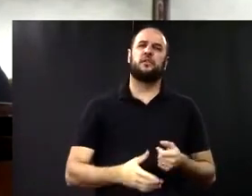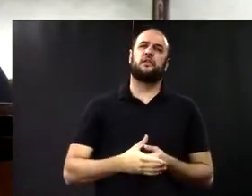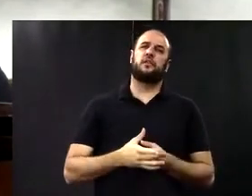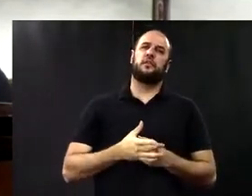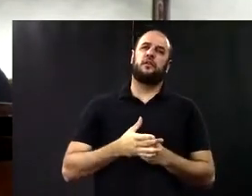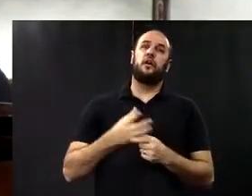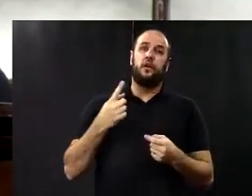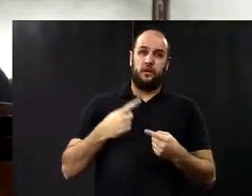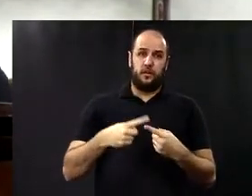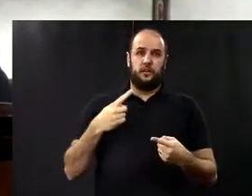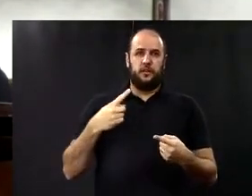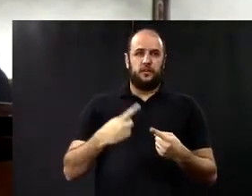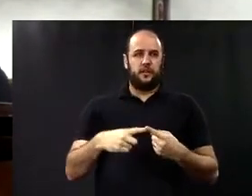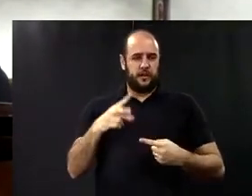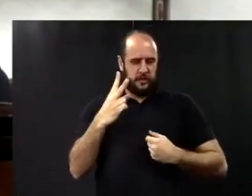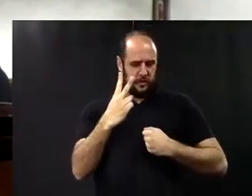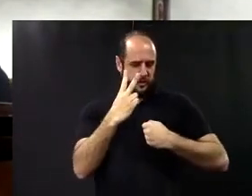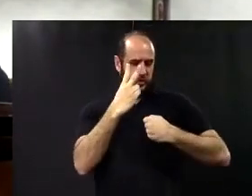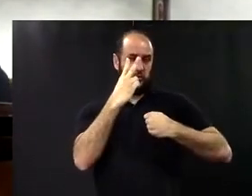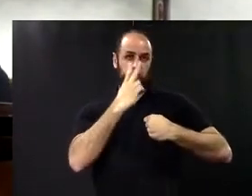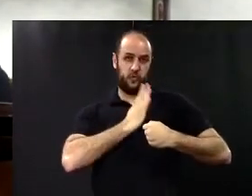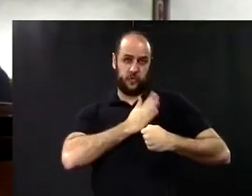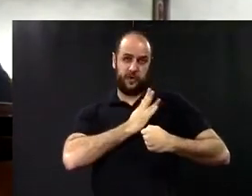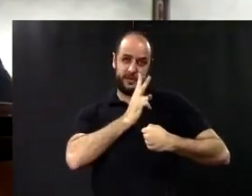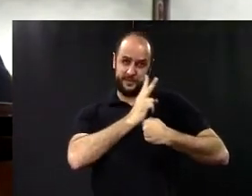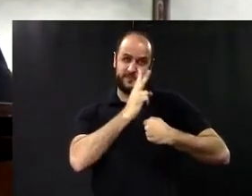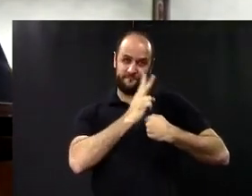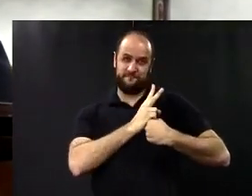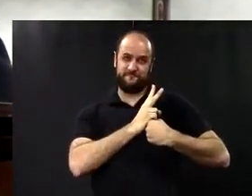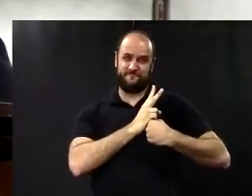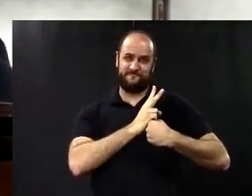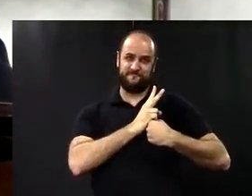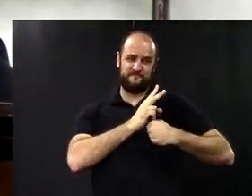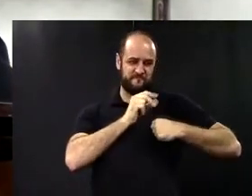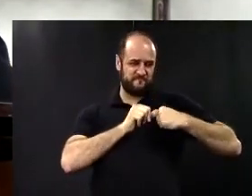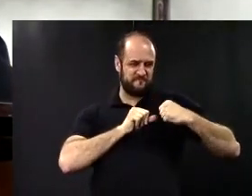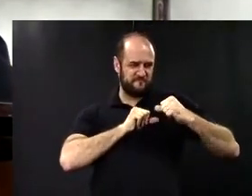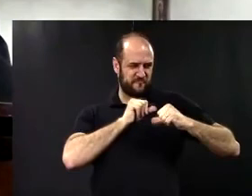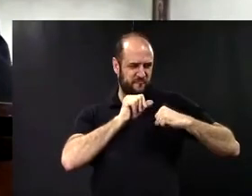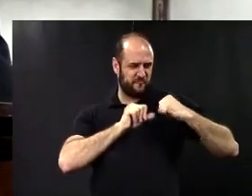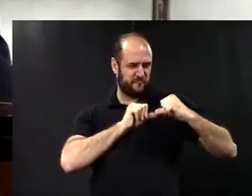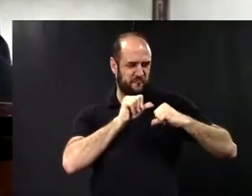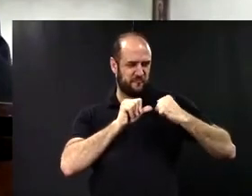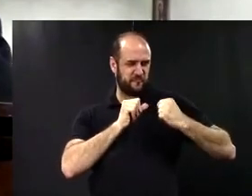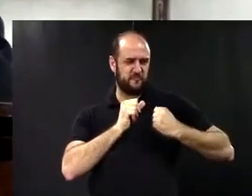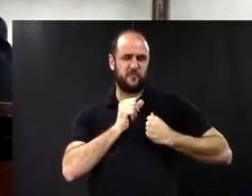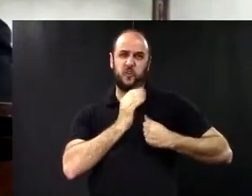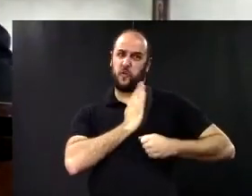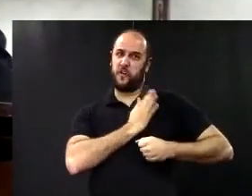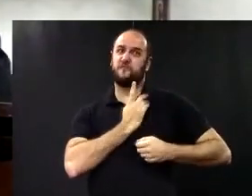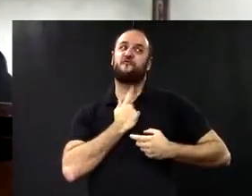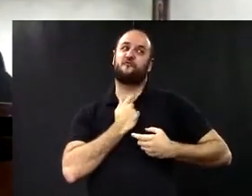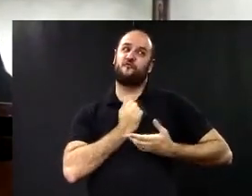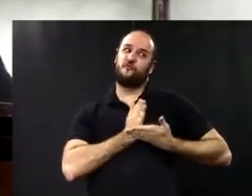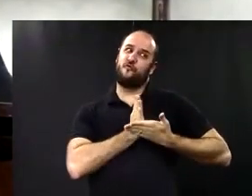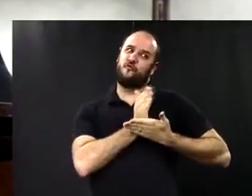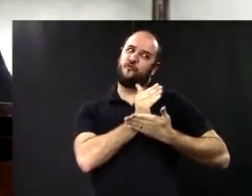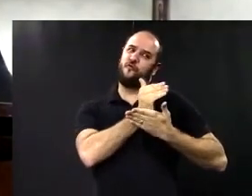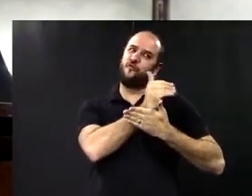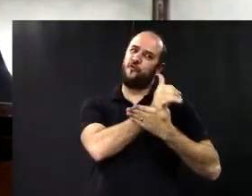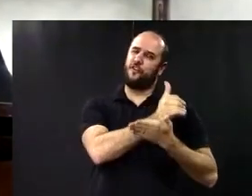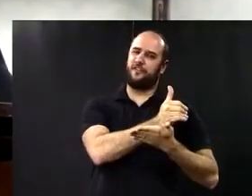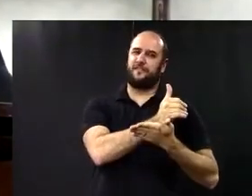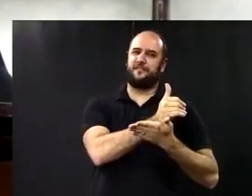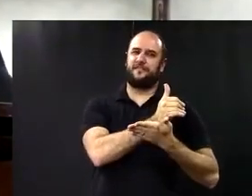ela trata o coração que está desviando do caminho do Senhor, a voltar